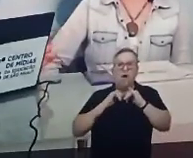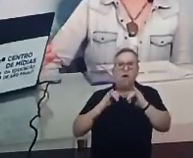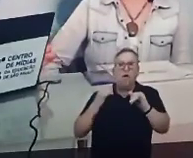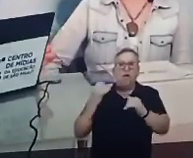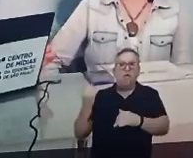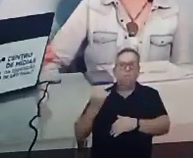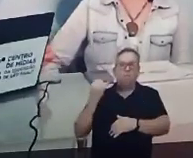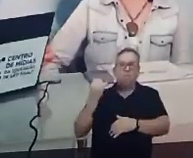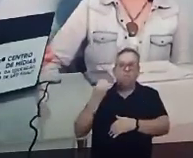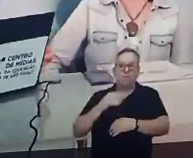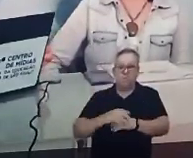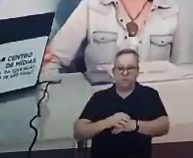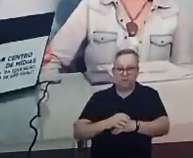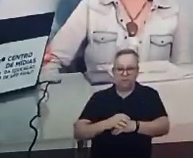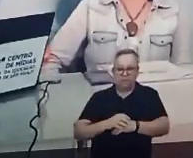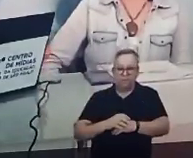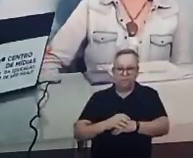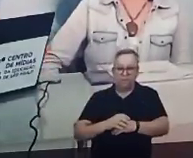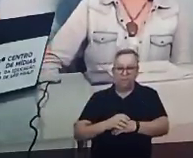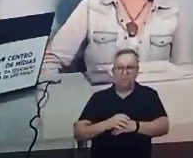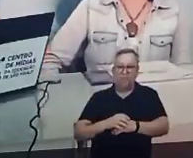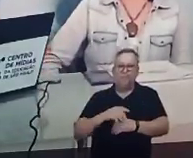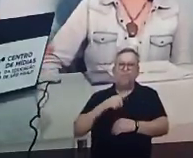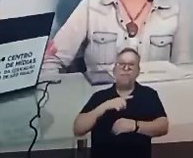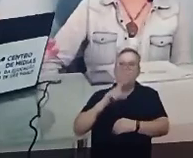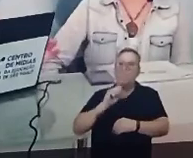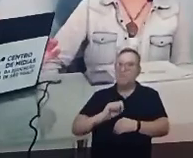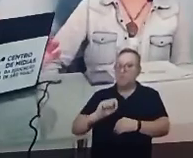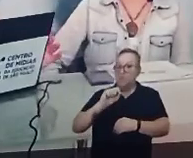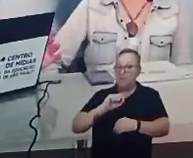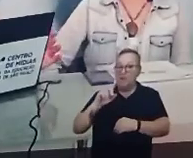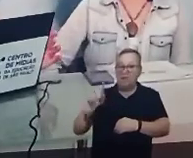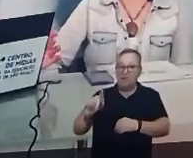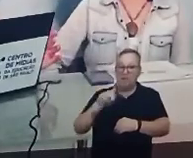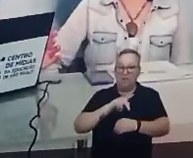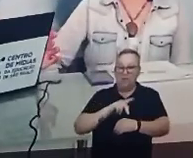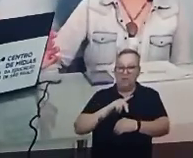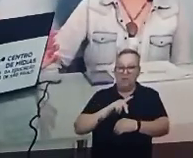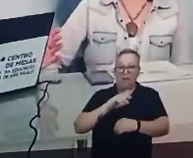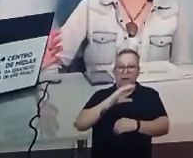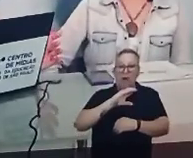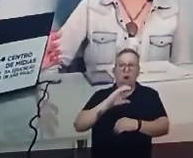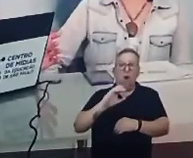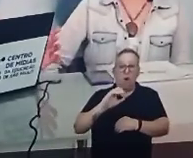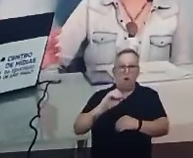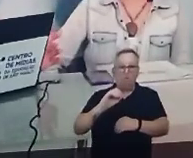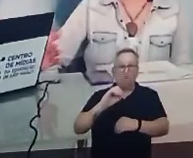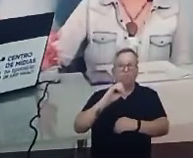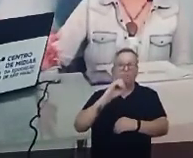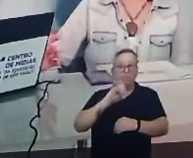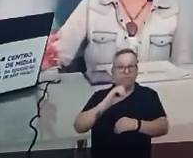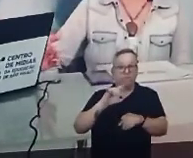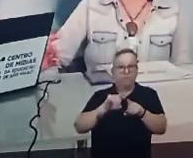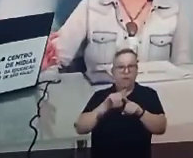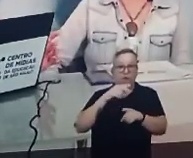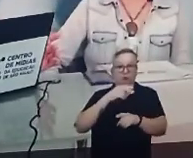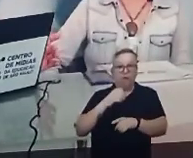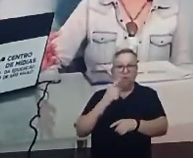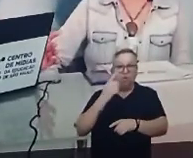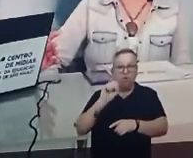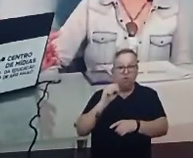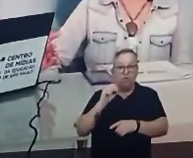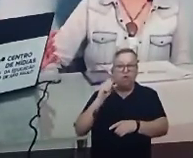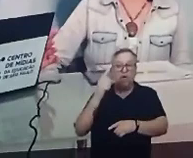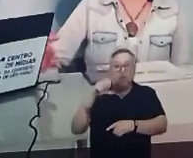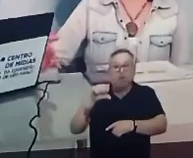importantes. A gente tem a questão dos docentes categoria O, né, 2018, 2019, que